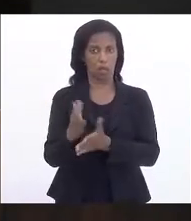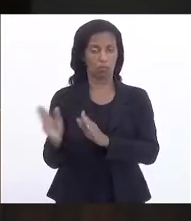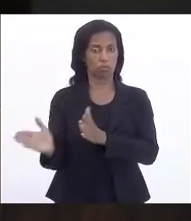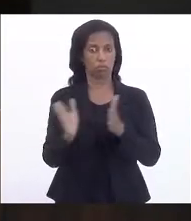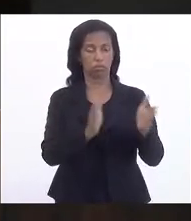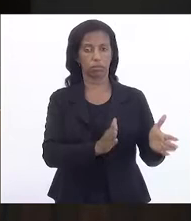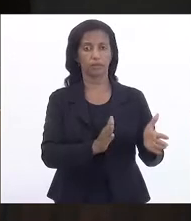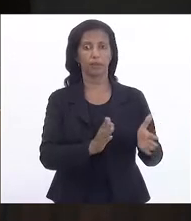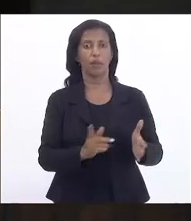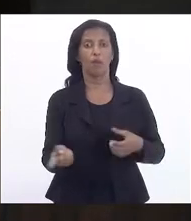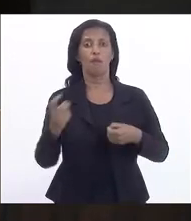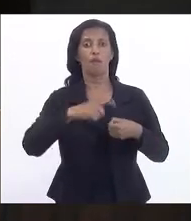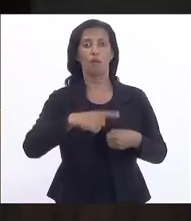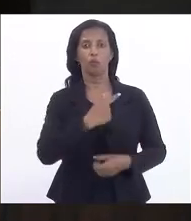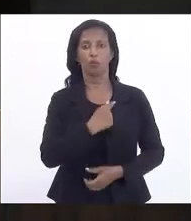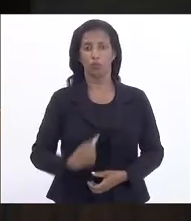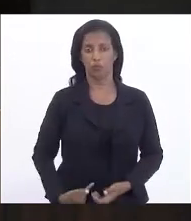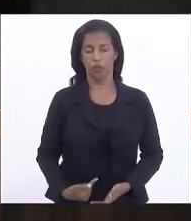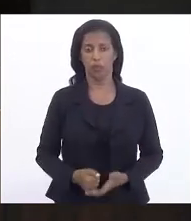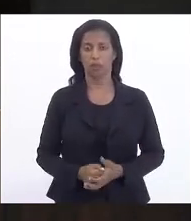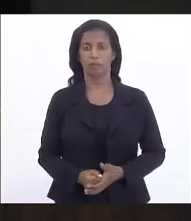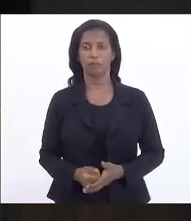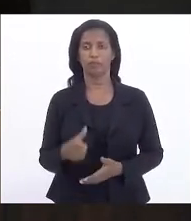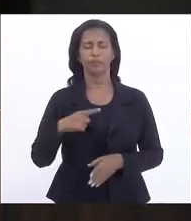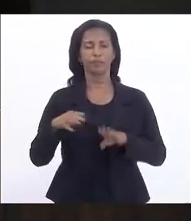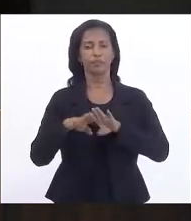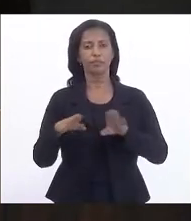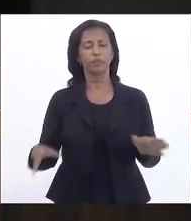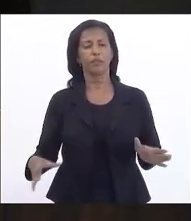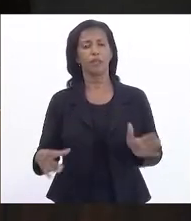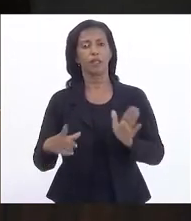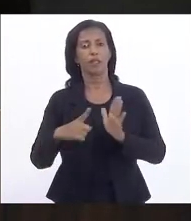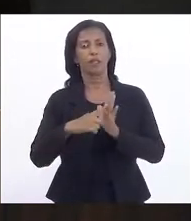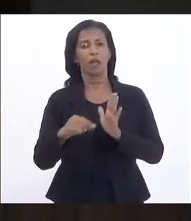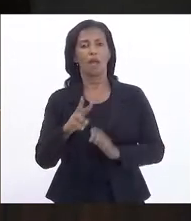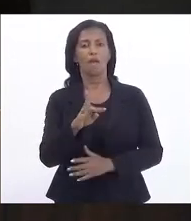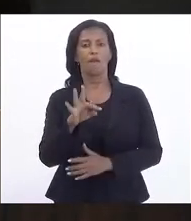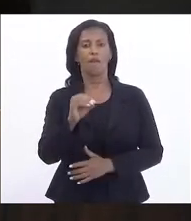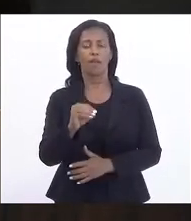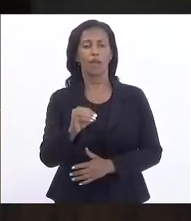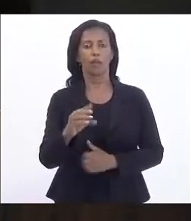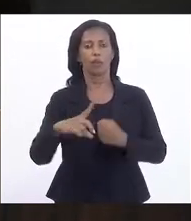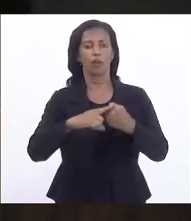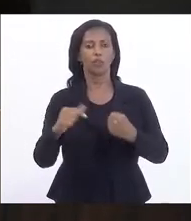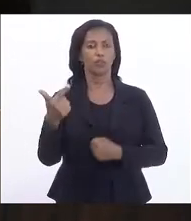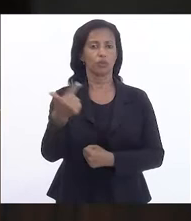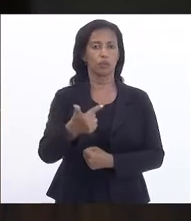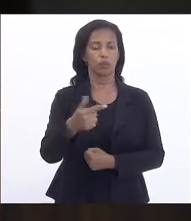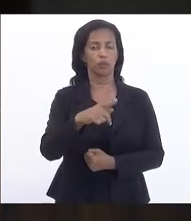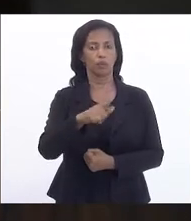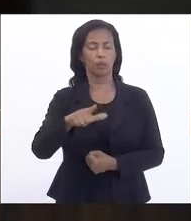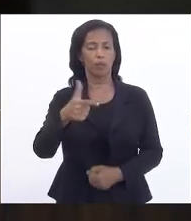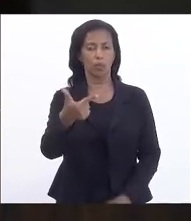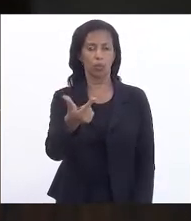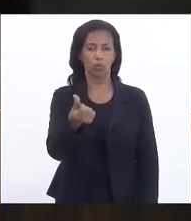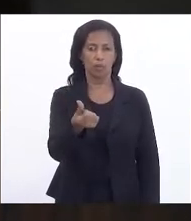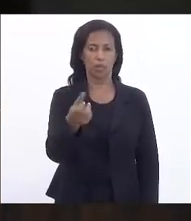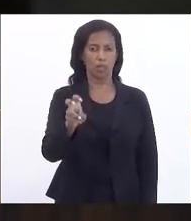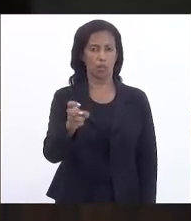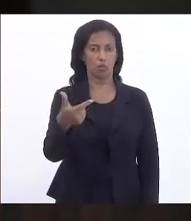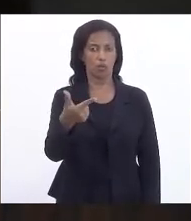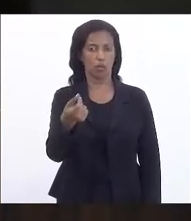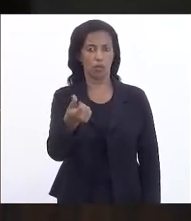retornar ao governador há sobre a mesa requerimento de destaque ao veto aposto ao artigo 2º do projeto de lei 265 de 2015